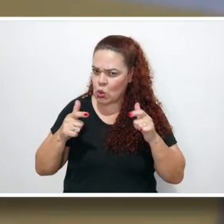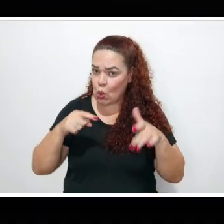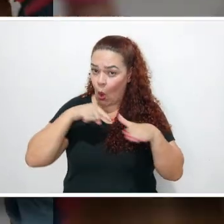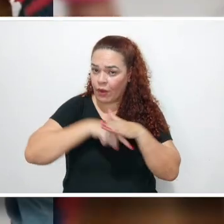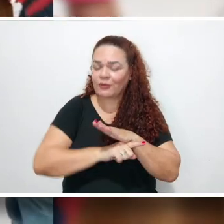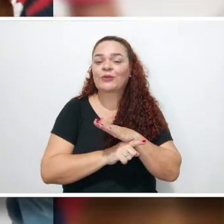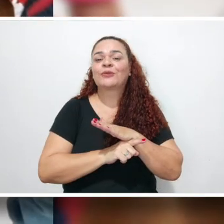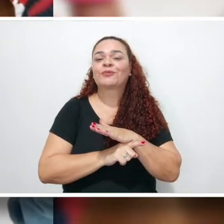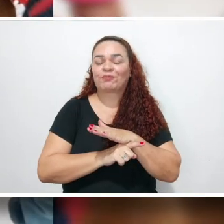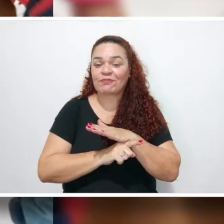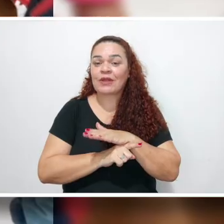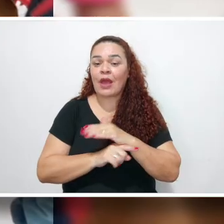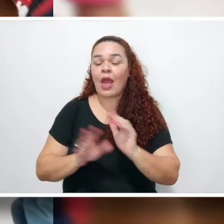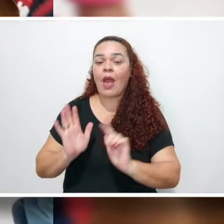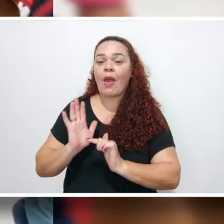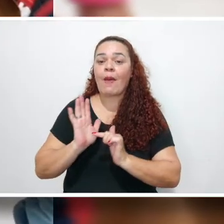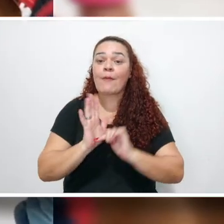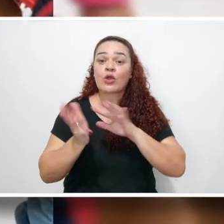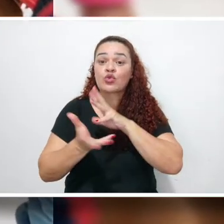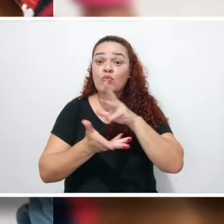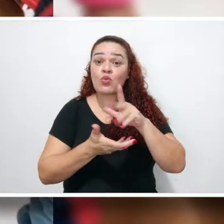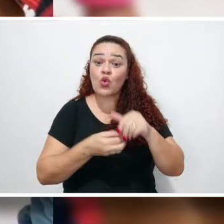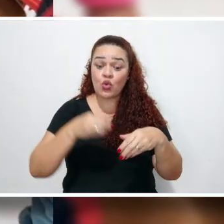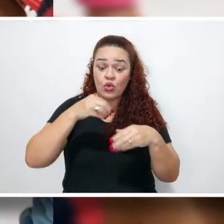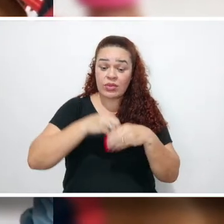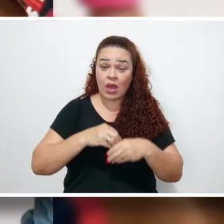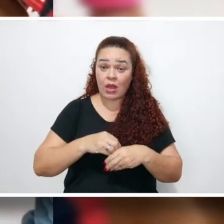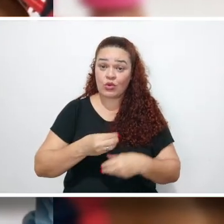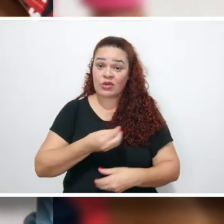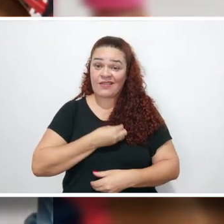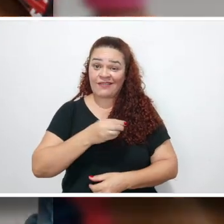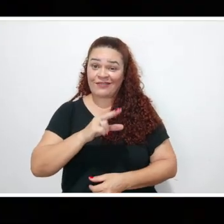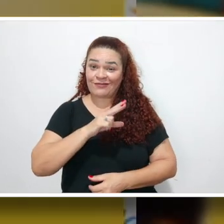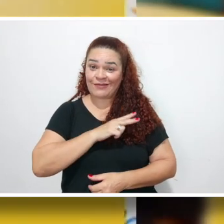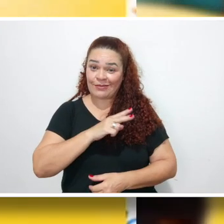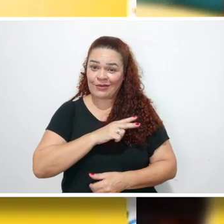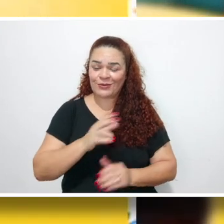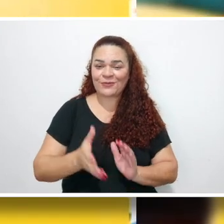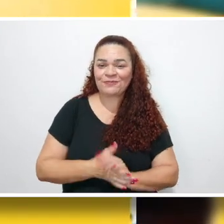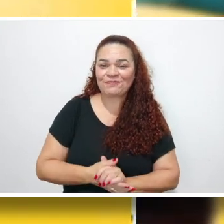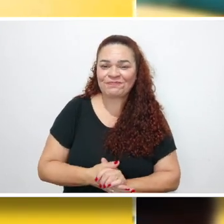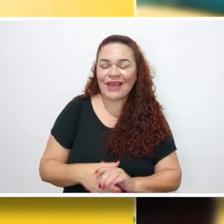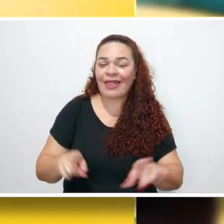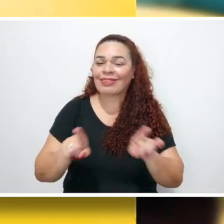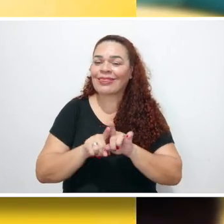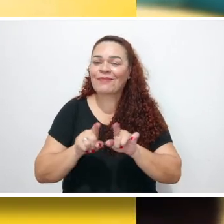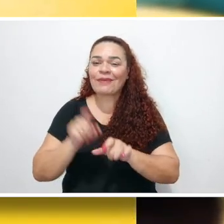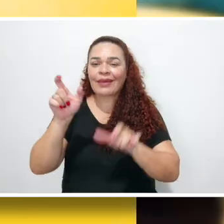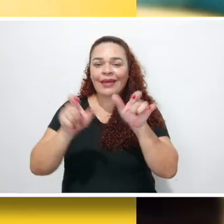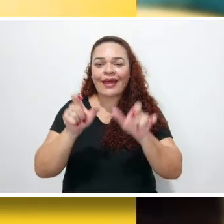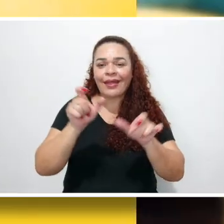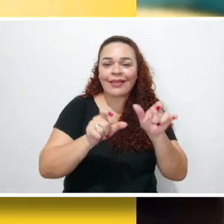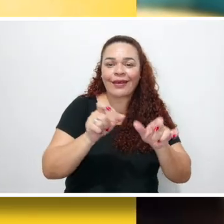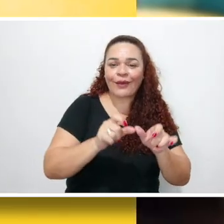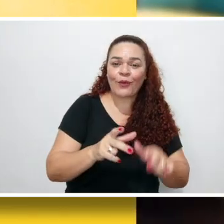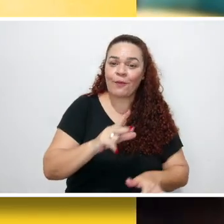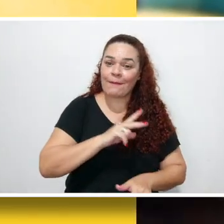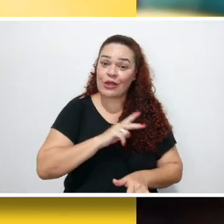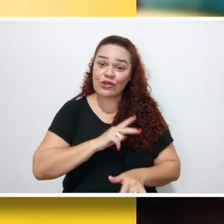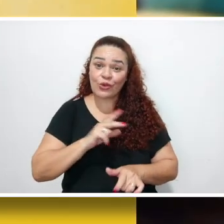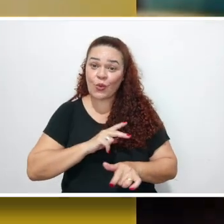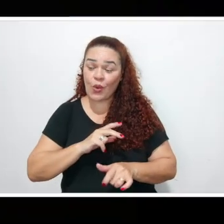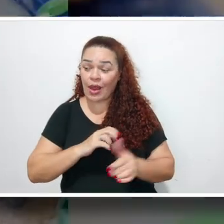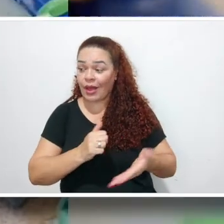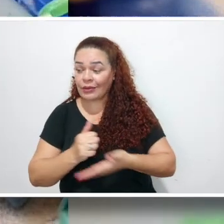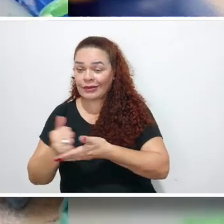trabalho é muito amplo e traz o imaginário do mundo para dentro da vida pessoal de cada um, assim como a história da vida pessoal de cada